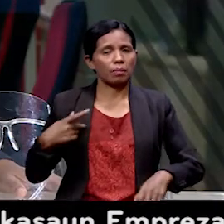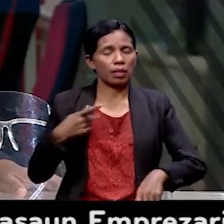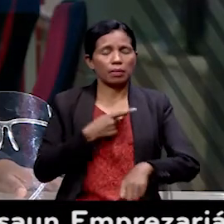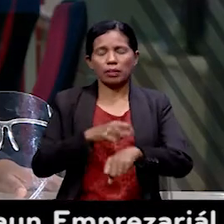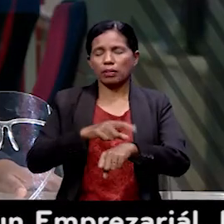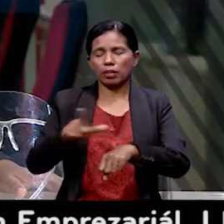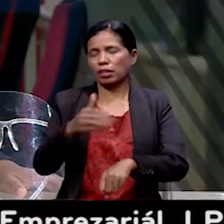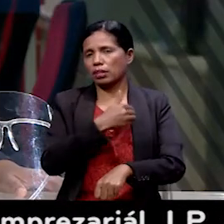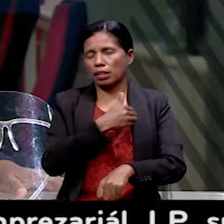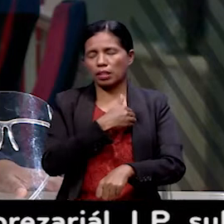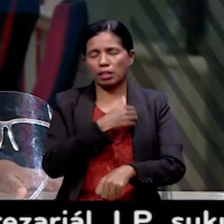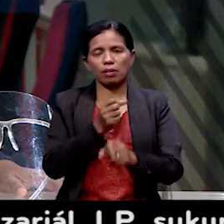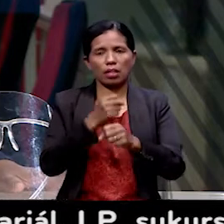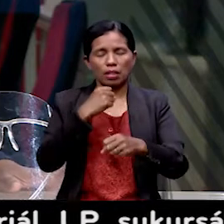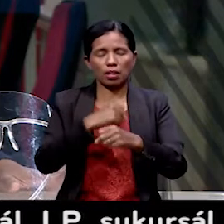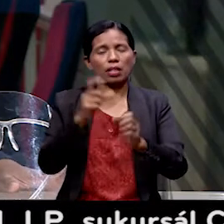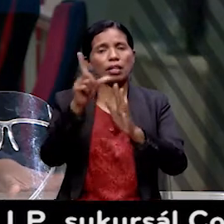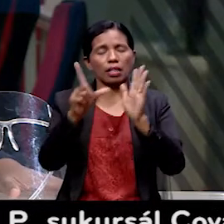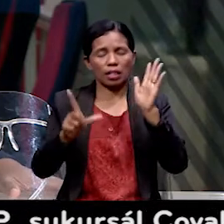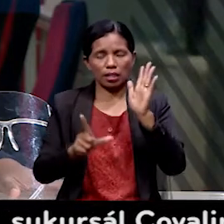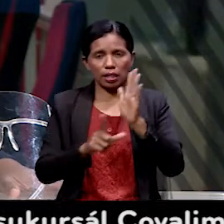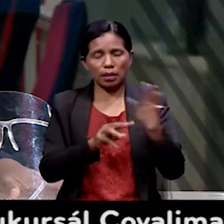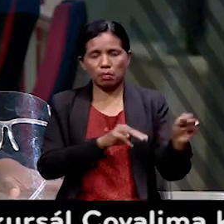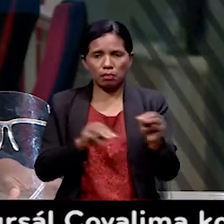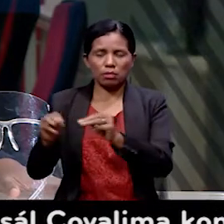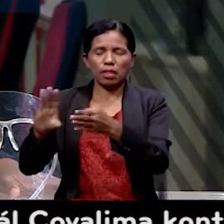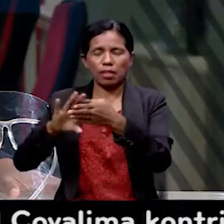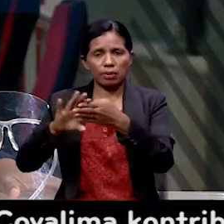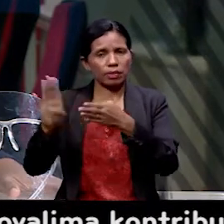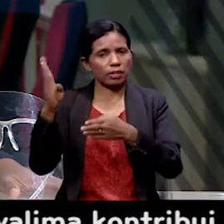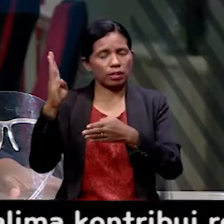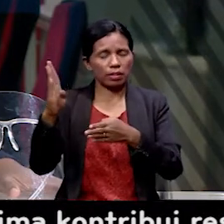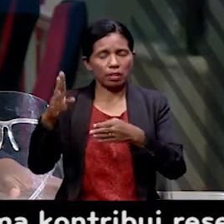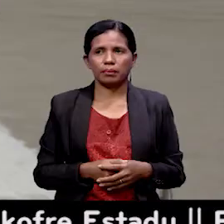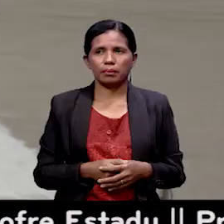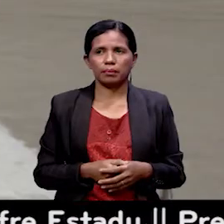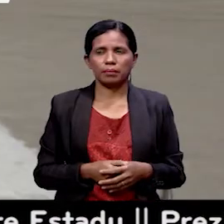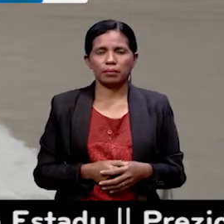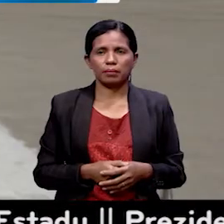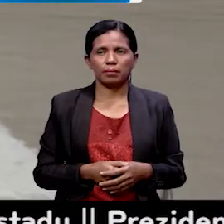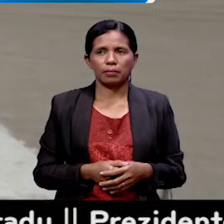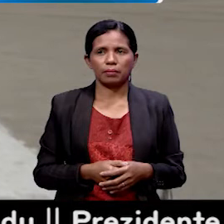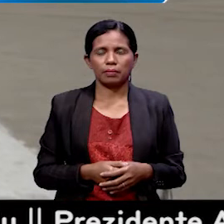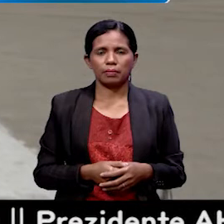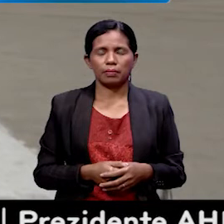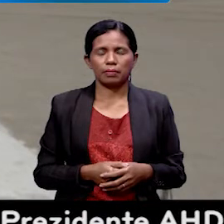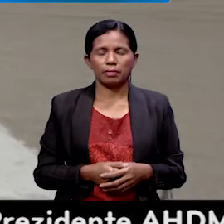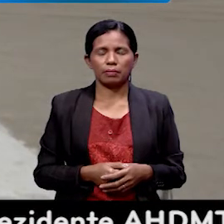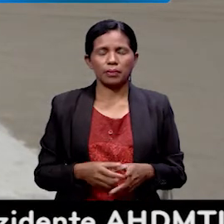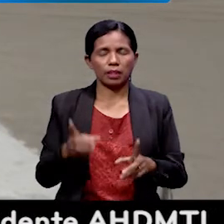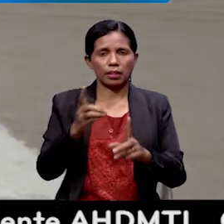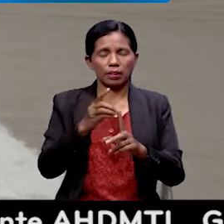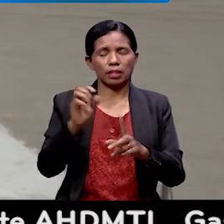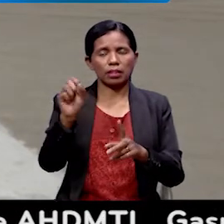dá o calo à apreciação da lei recenseamento eleitoral nem be Presidente da República veta. E a loron sanul recen rua